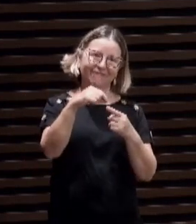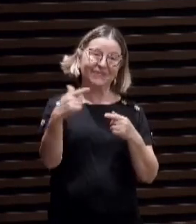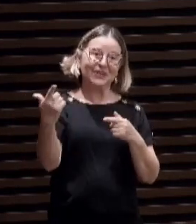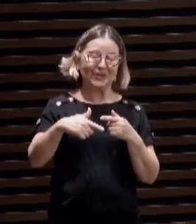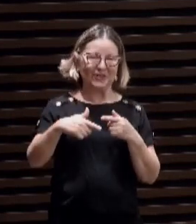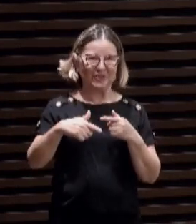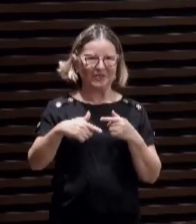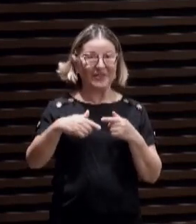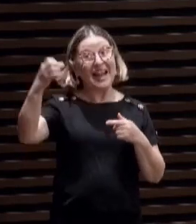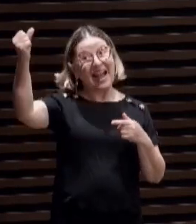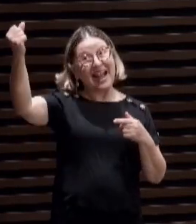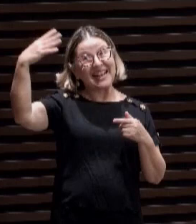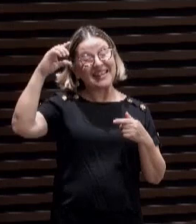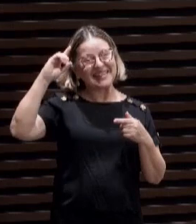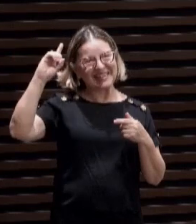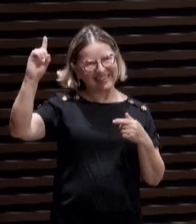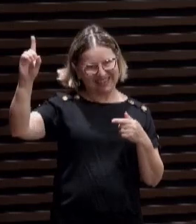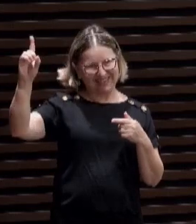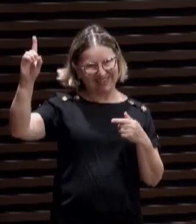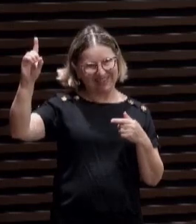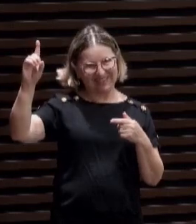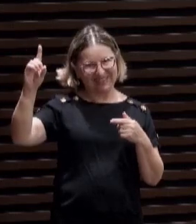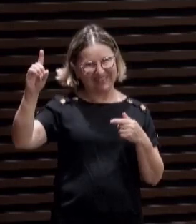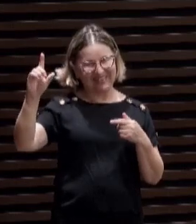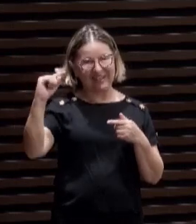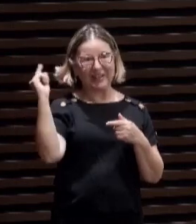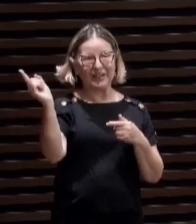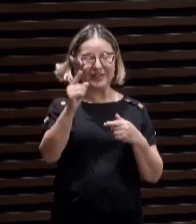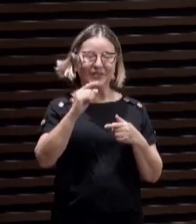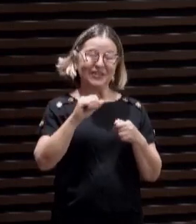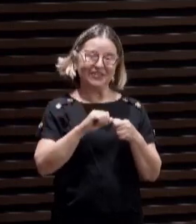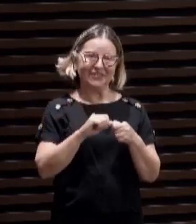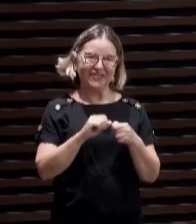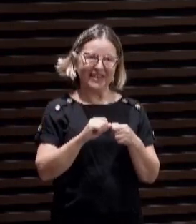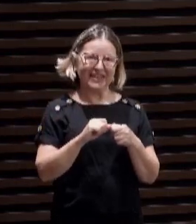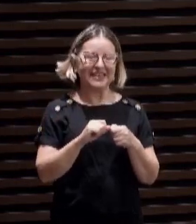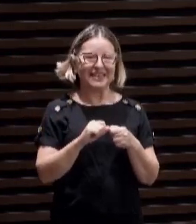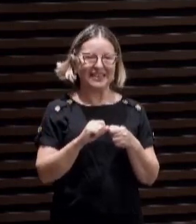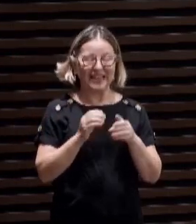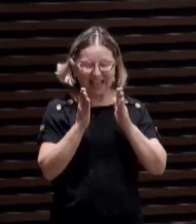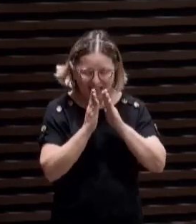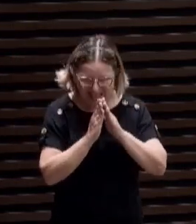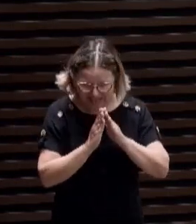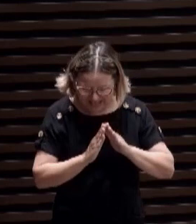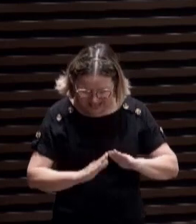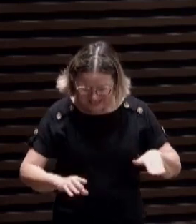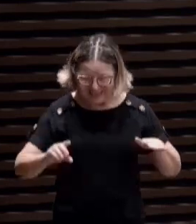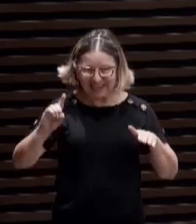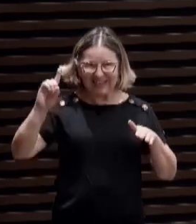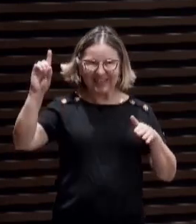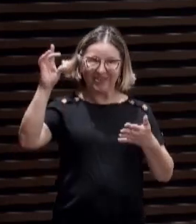nos leva a responder coerentemente, a adorá-lo coerentemente. Então, você pode